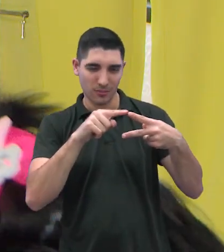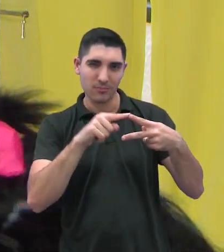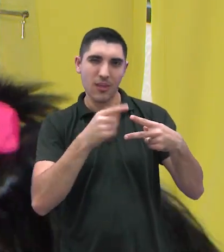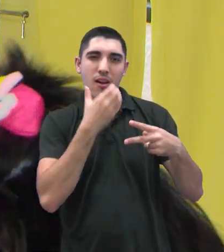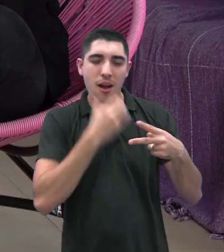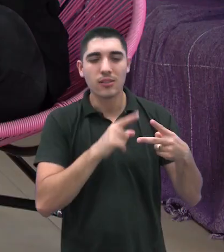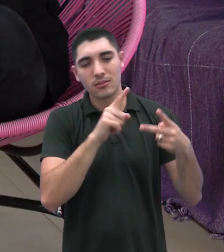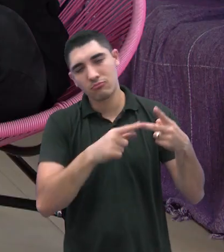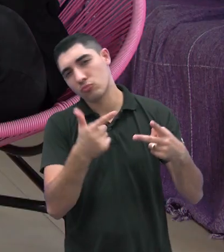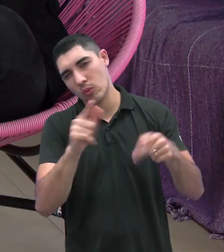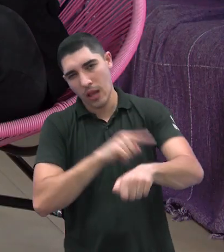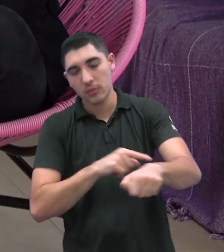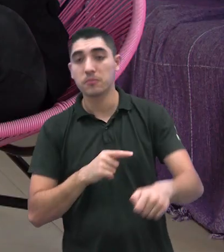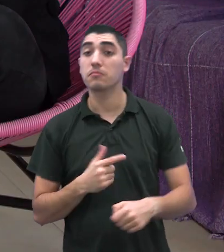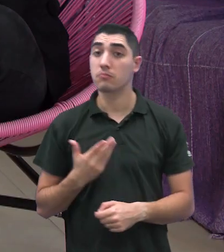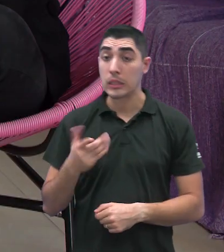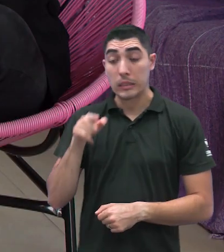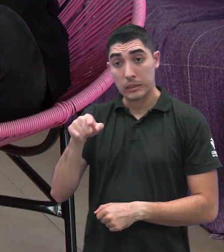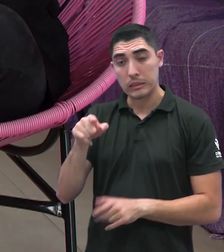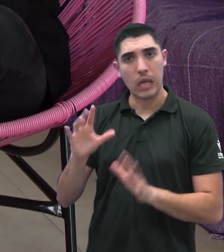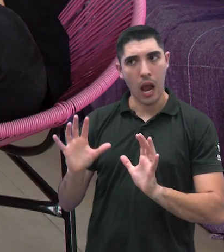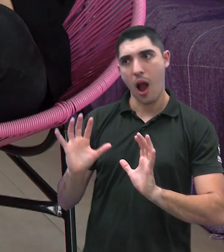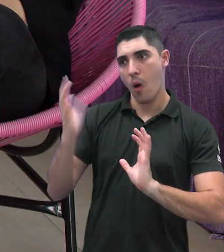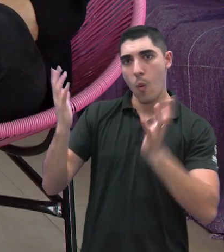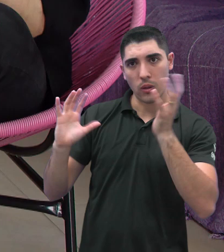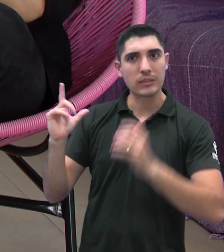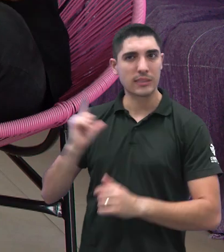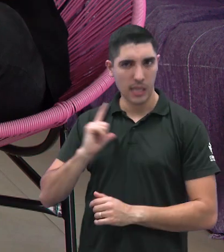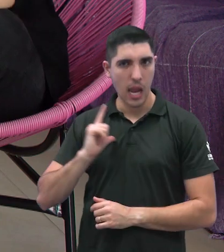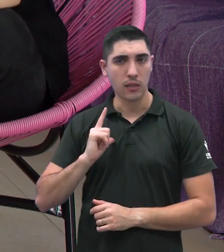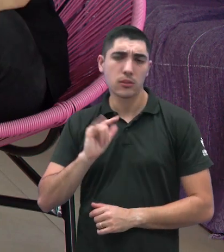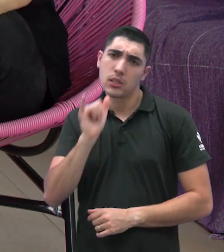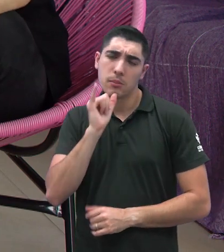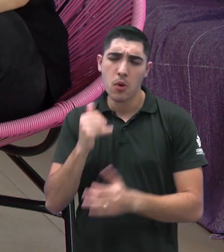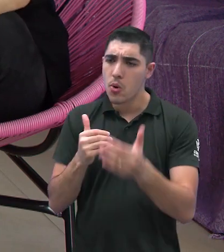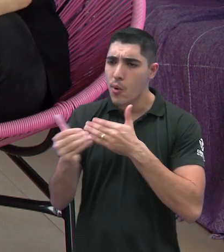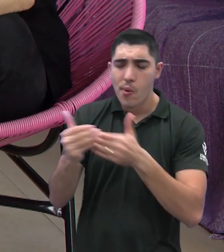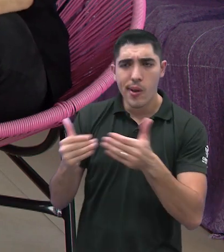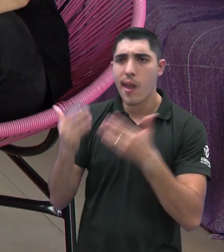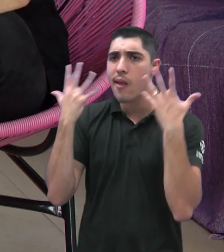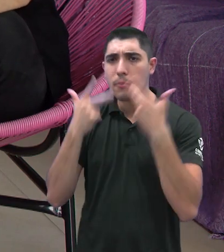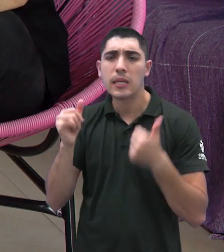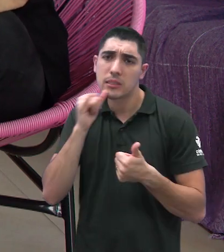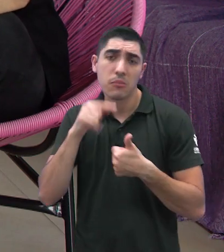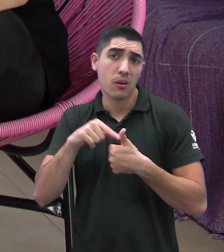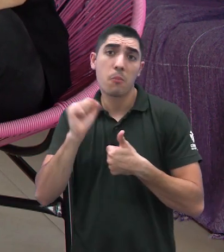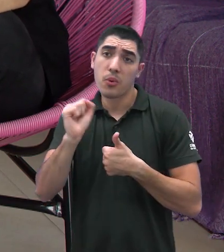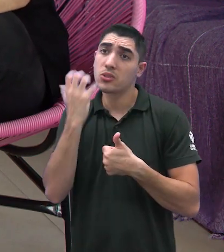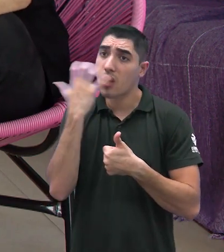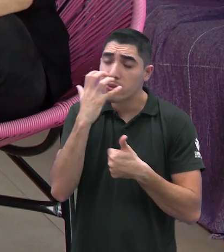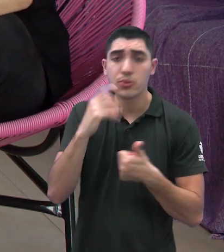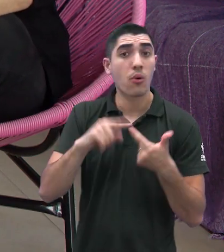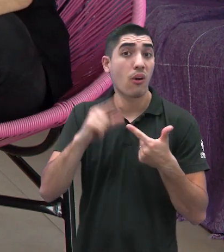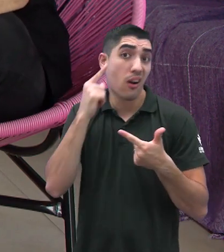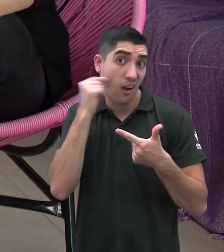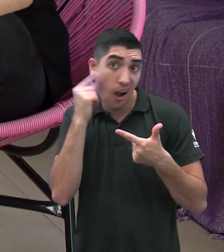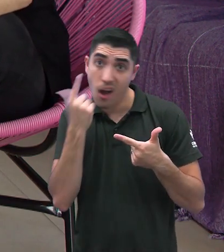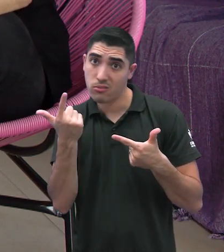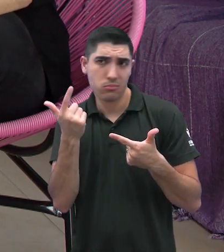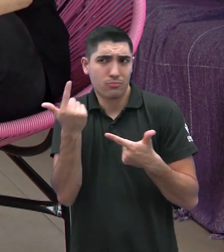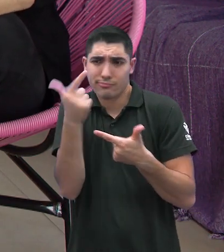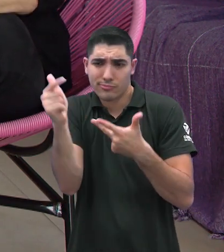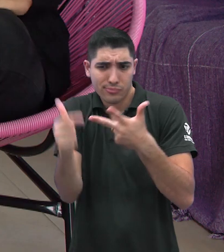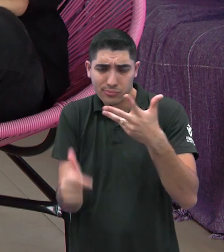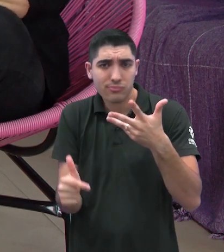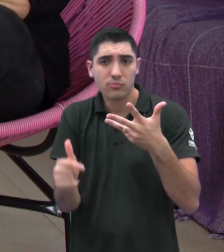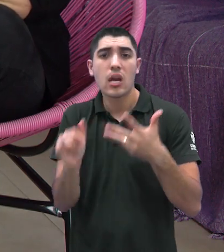muito abandonados. Que é uma grande questão que acontece, né? Acontece em linhas gerais, minha gente, com qualquer bichinho. Estamos falando de cachorro, mas pode acontecer com gatinho, com outras